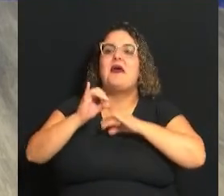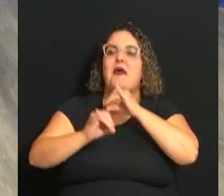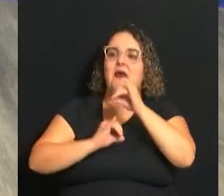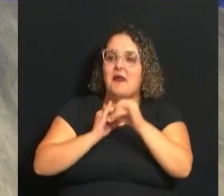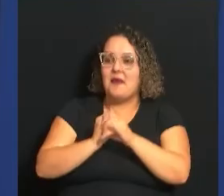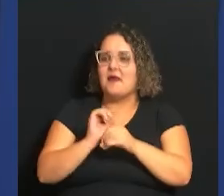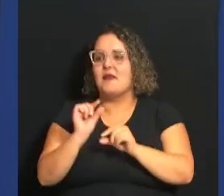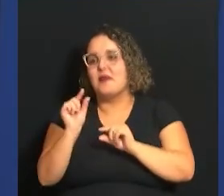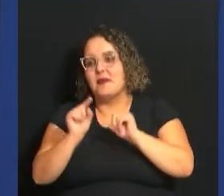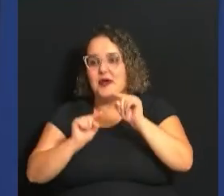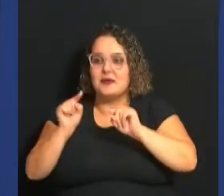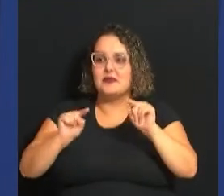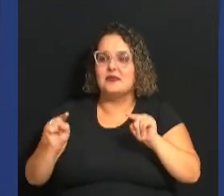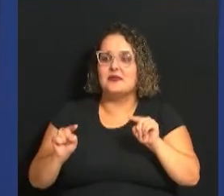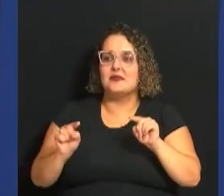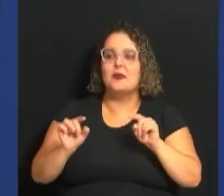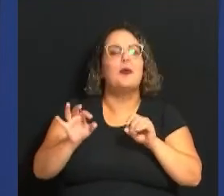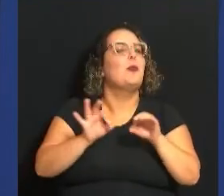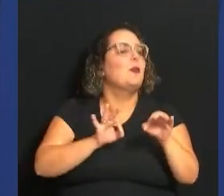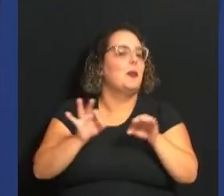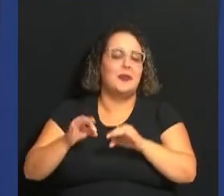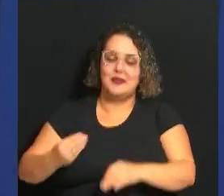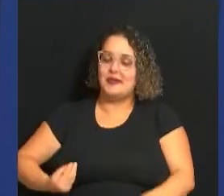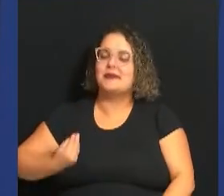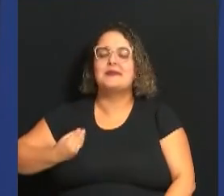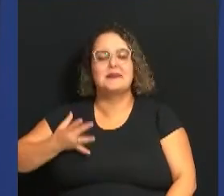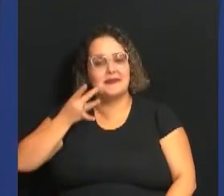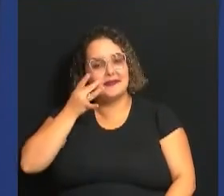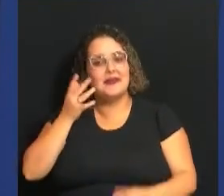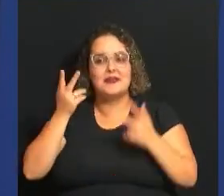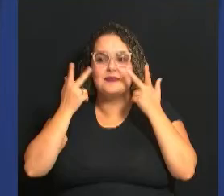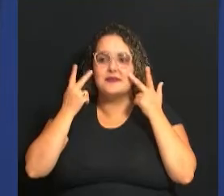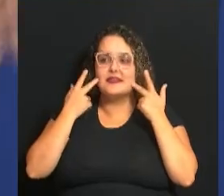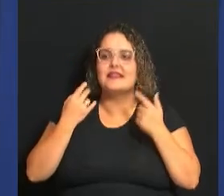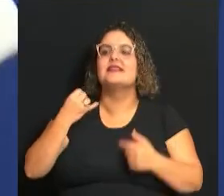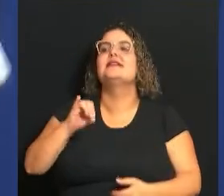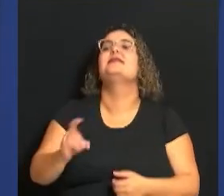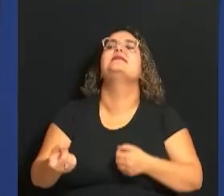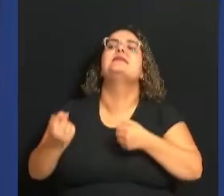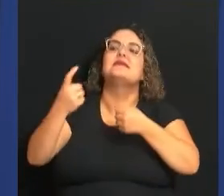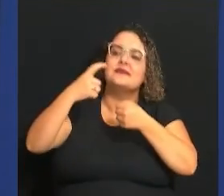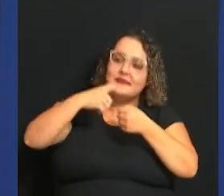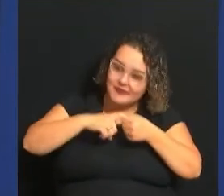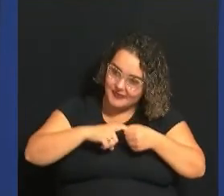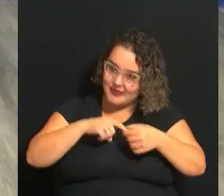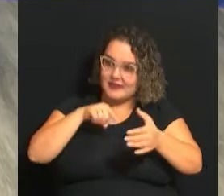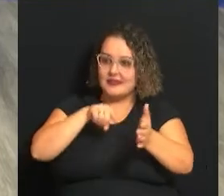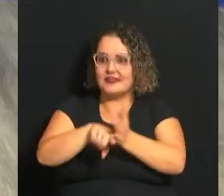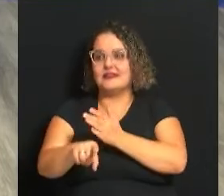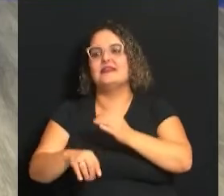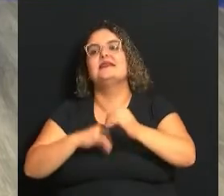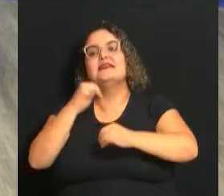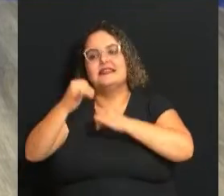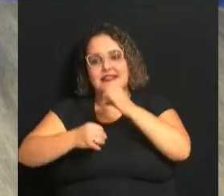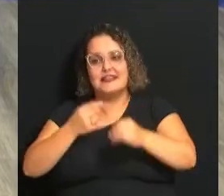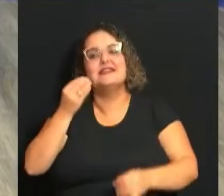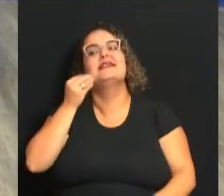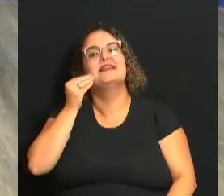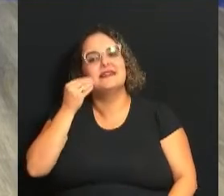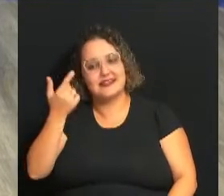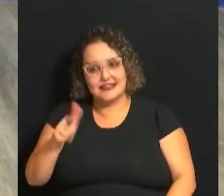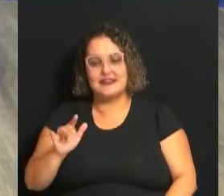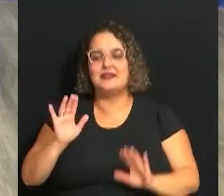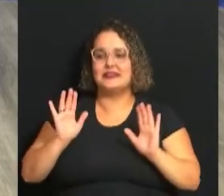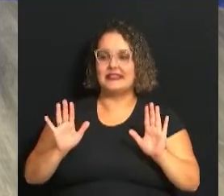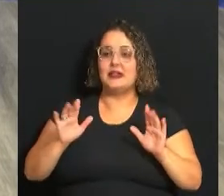de oscilação, mas programa ao vivo é assim mesmo. Se precisar, a gente volta, pergunta. Se cair a conexão, a gente tenta de novo, porque